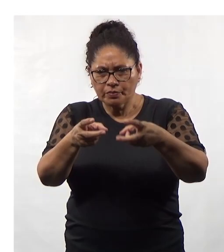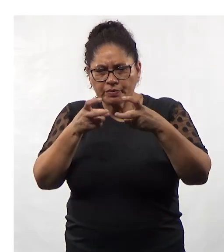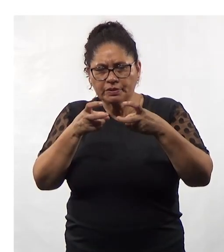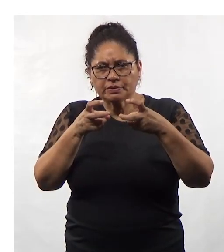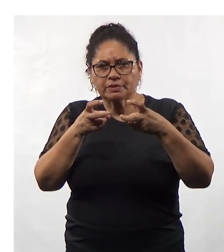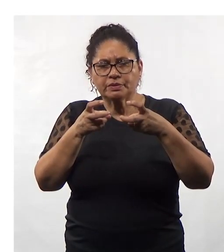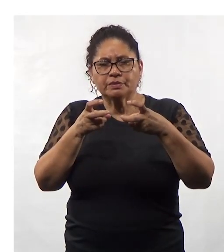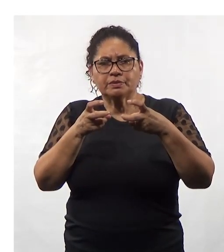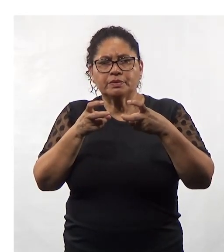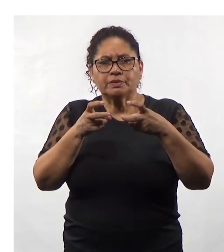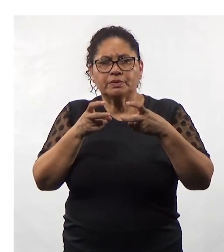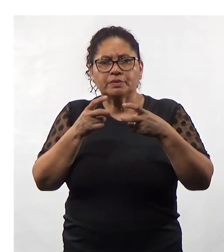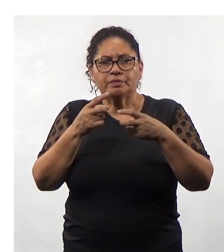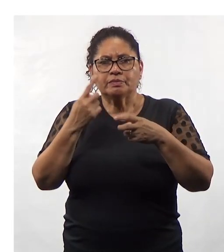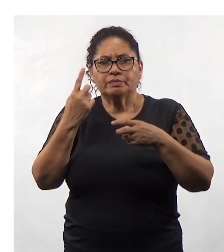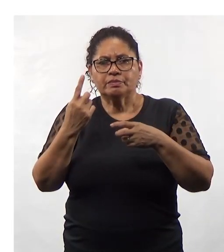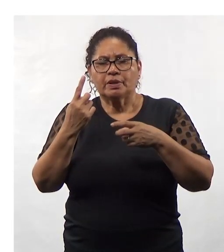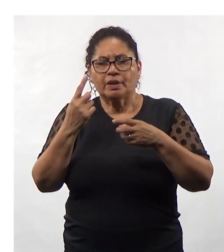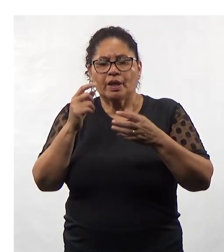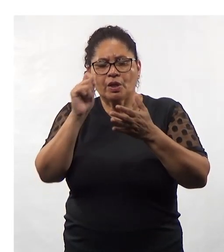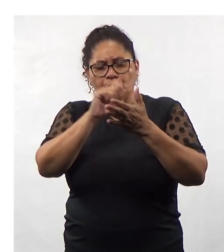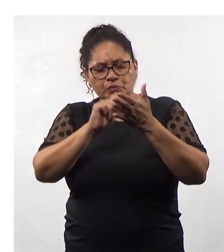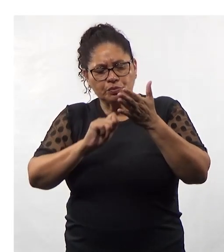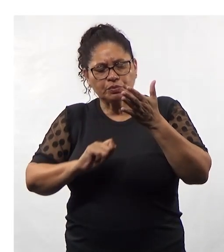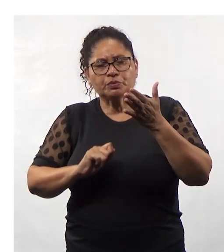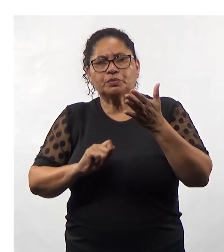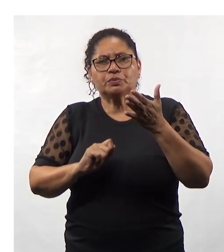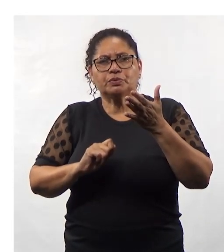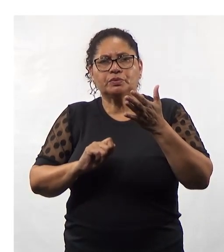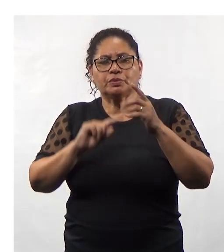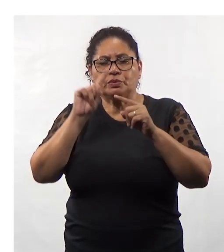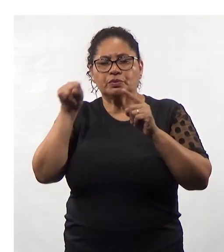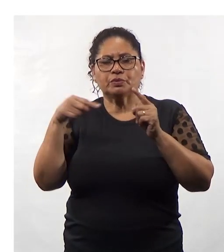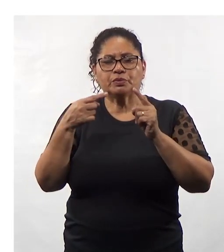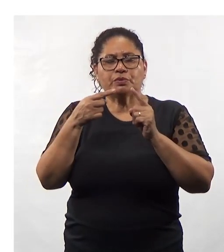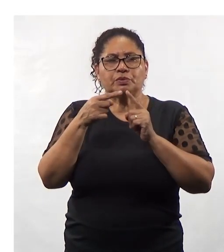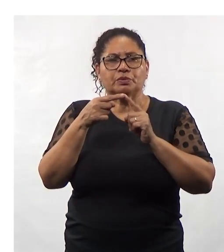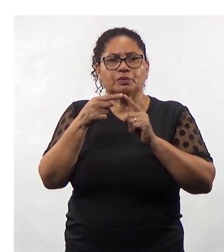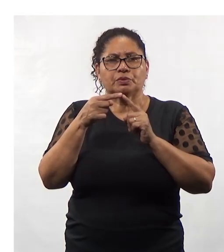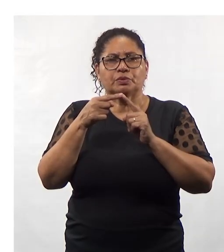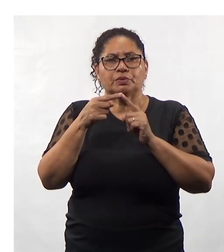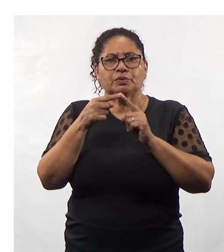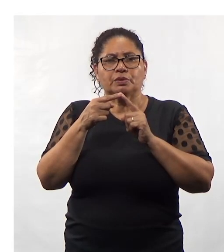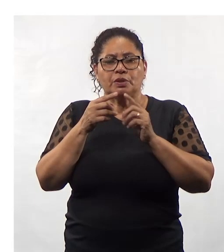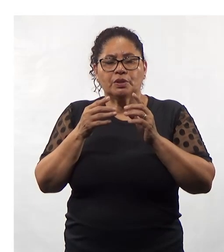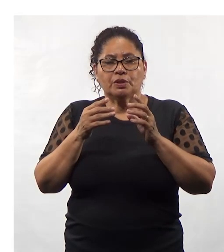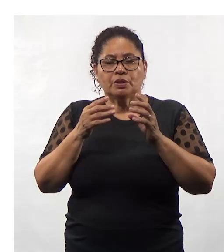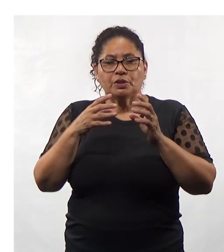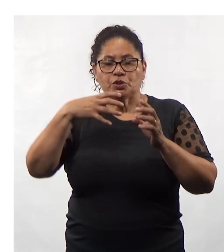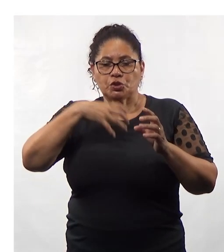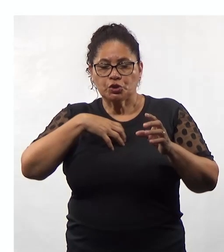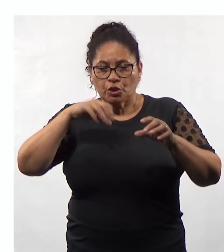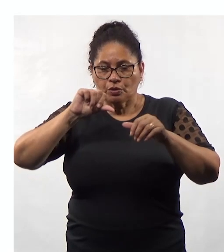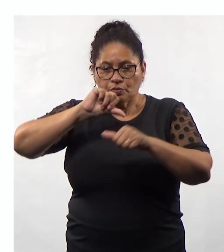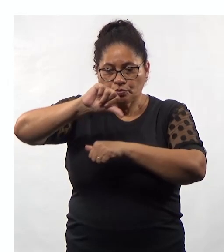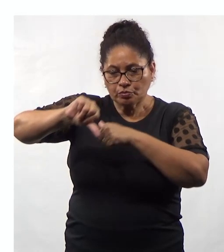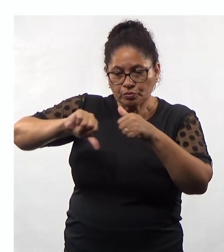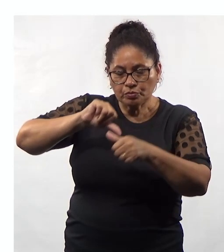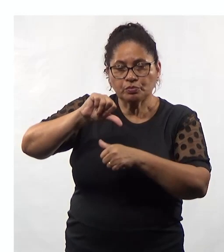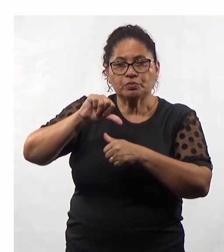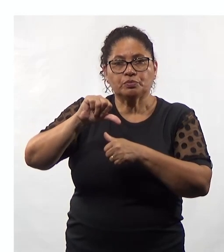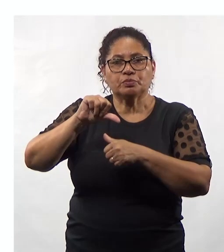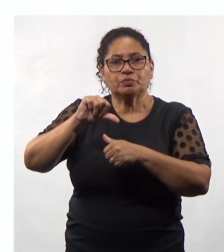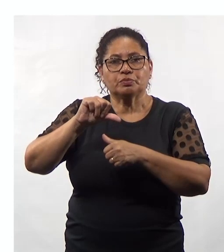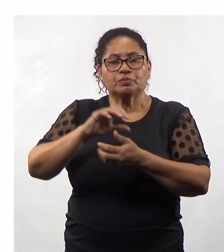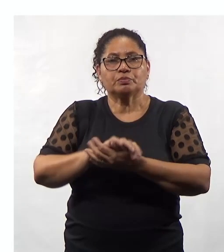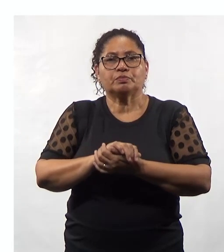identificar item, descrição, objetivo e forma de avaliação.